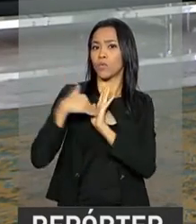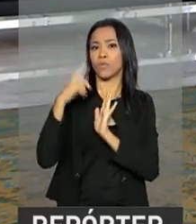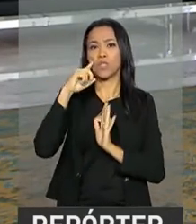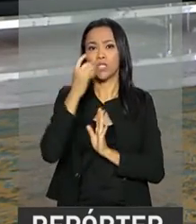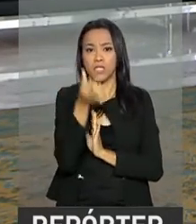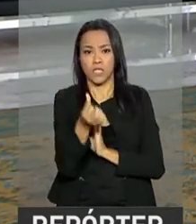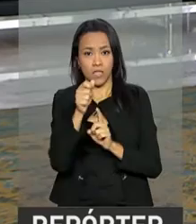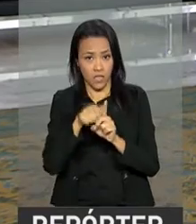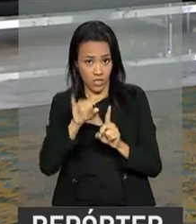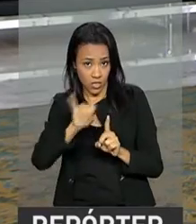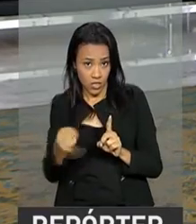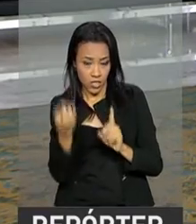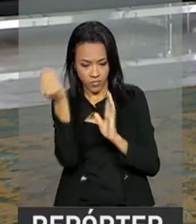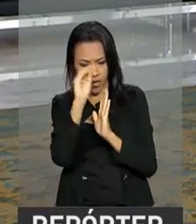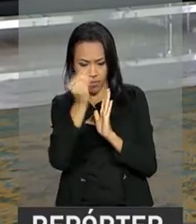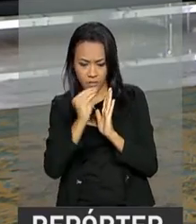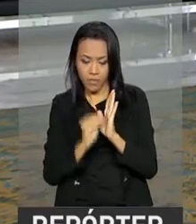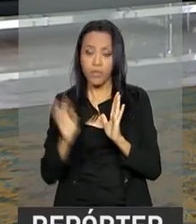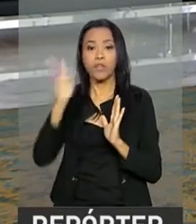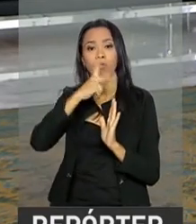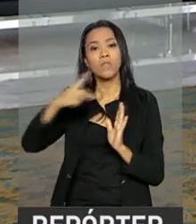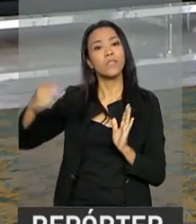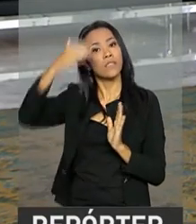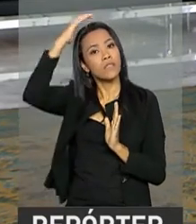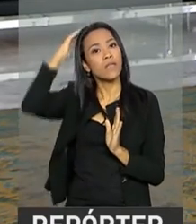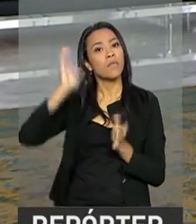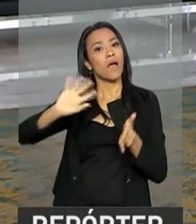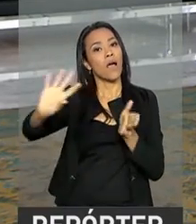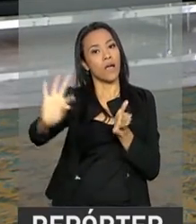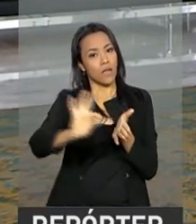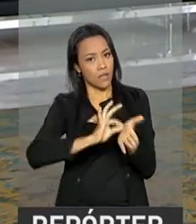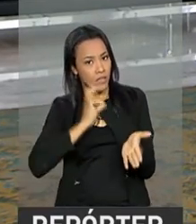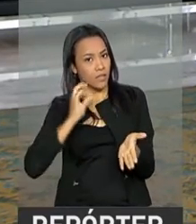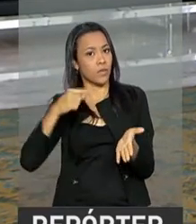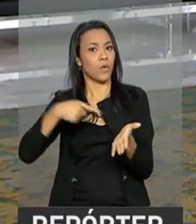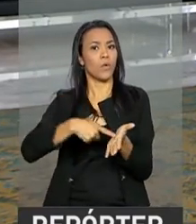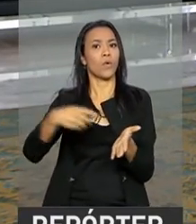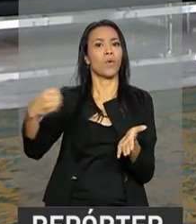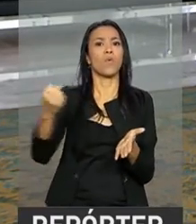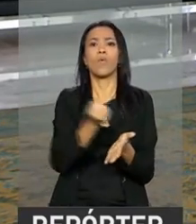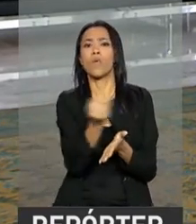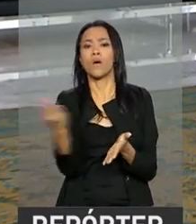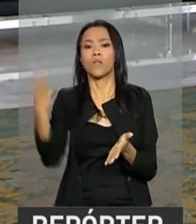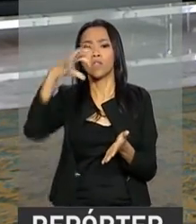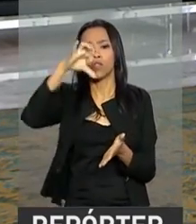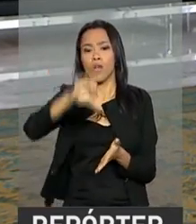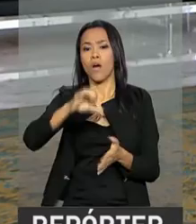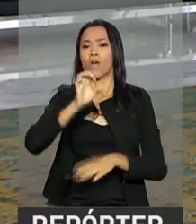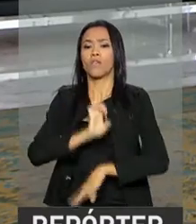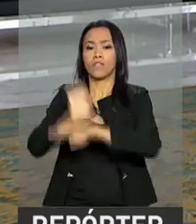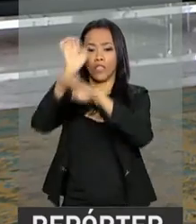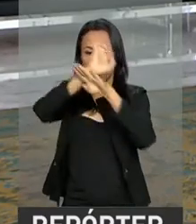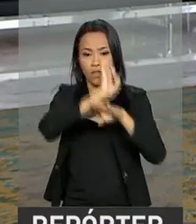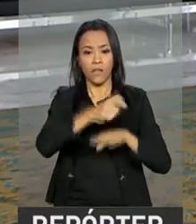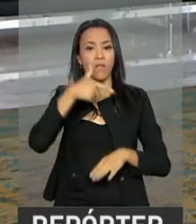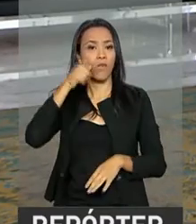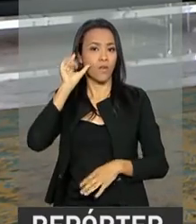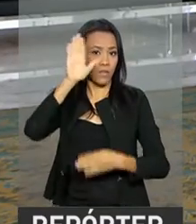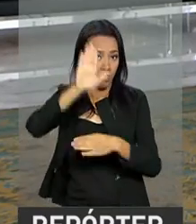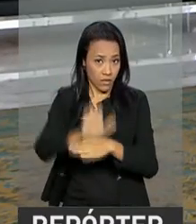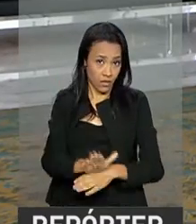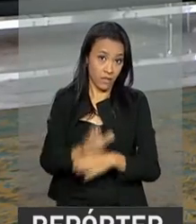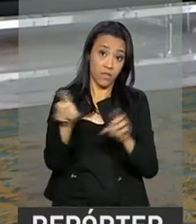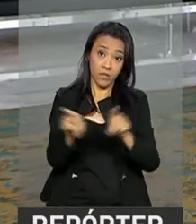janeiro e que o presidente Michel Temer assinou os termos de cooperação para a implementação com 9 estados ontem à tarde aqui no Palácio do Planalto e